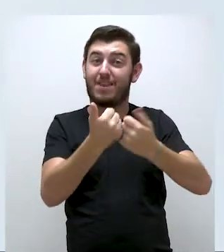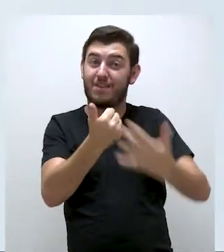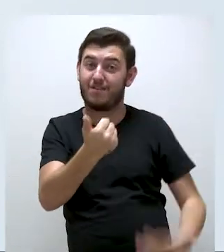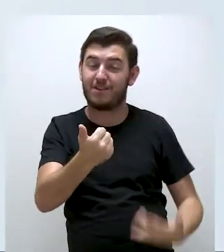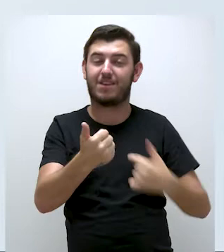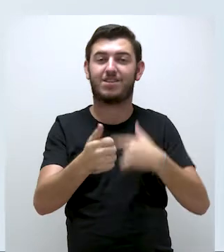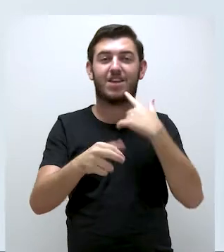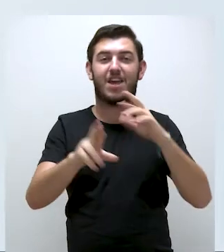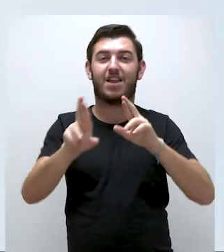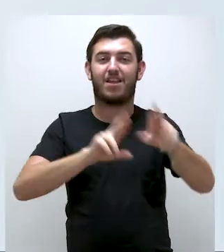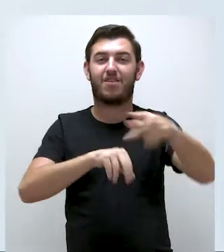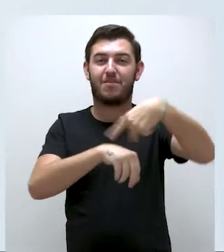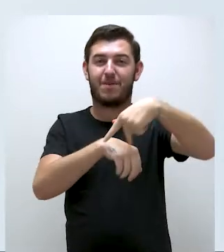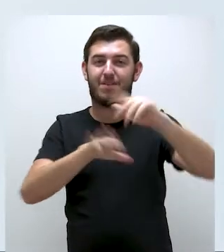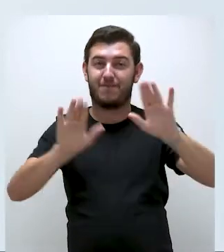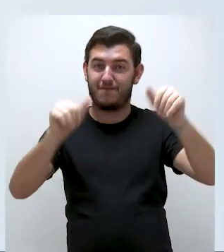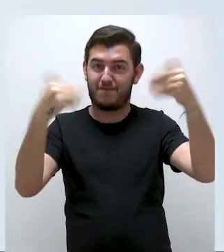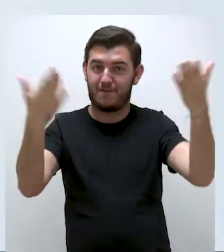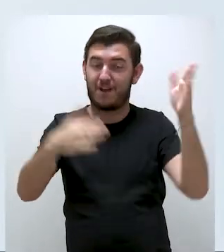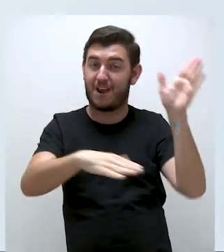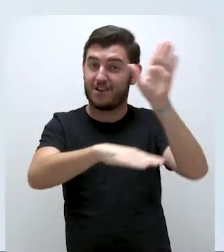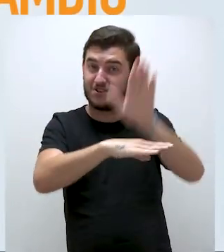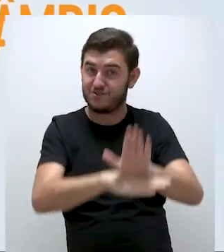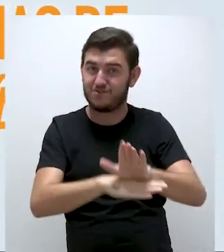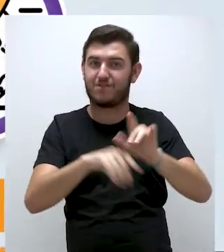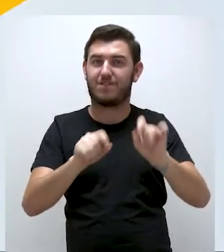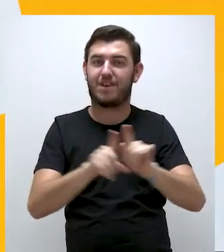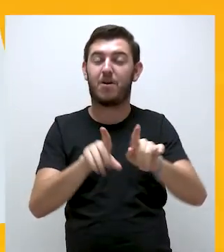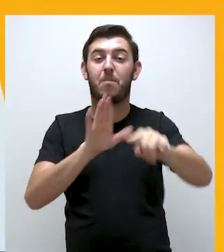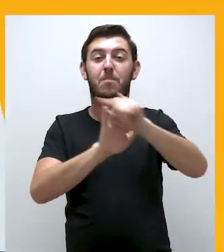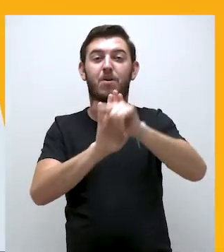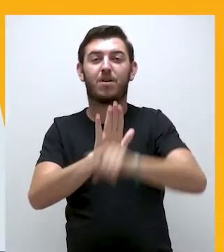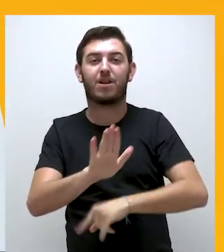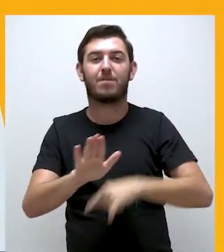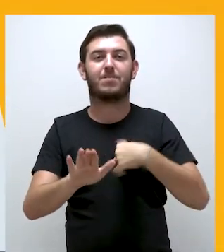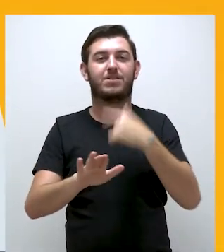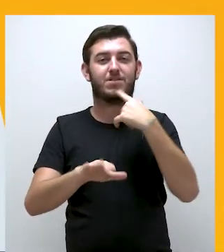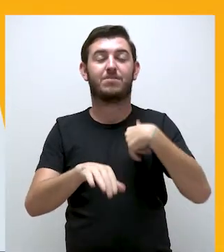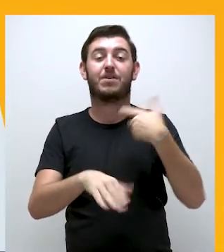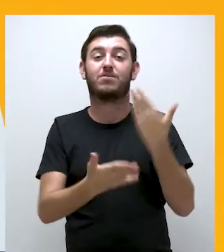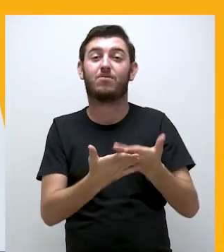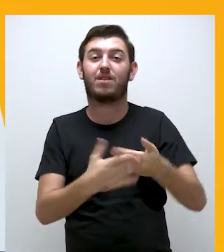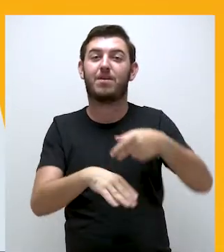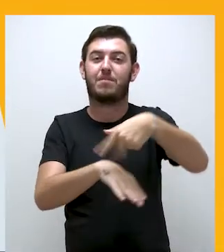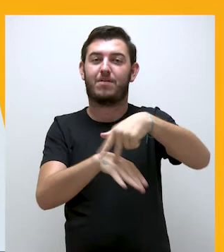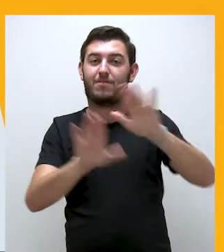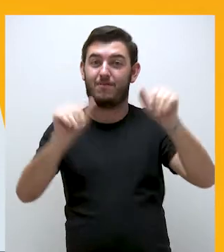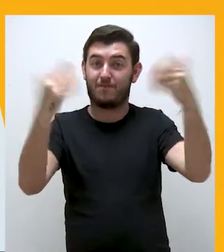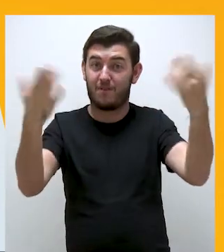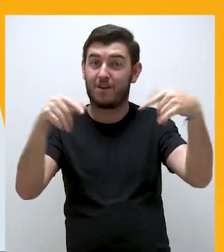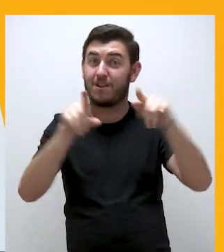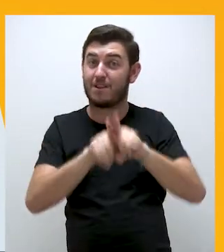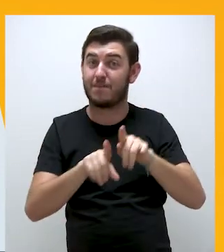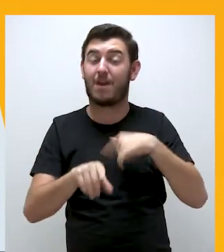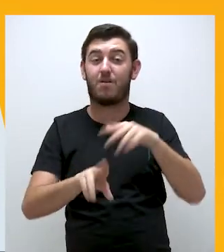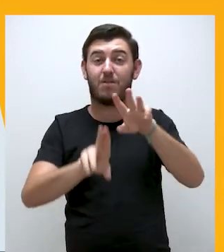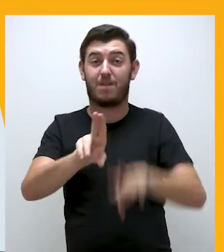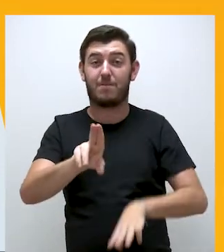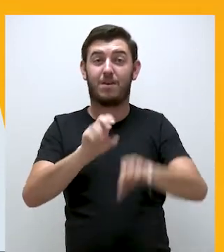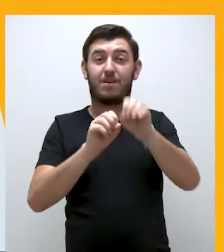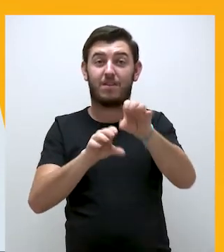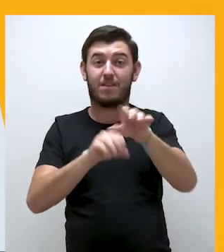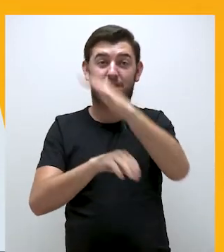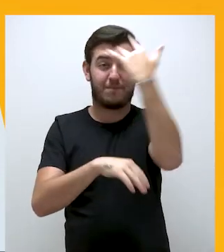Internacionais te ajuda com os nossos programas de intercâmbio. Além de profissionais, a UCB forma cidadãos, mediante